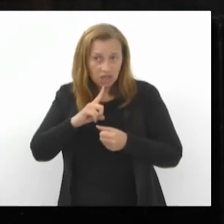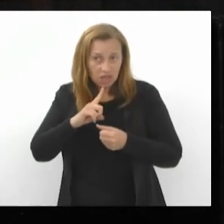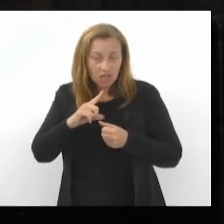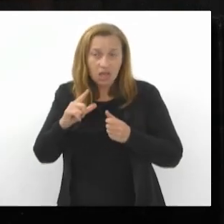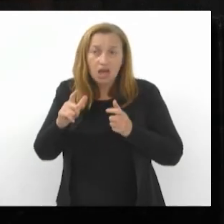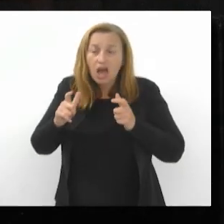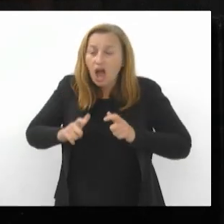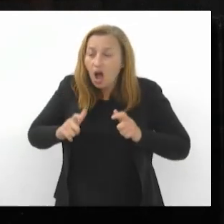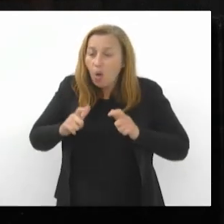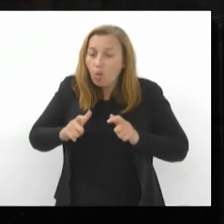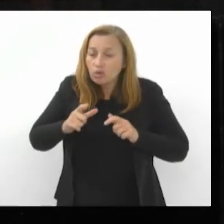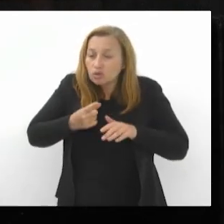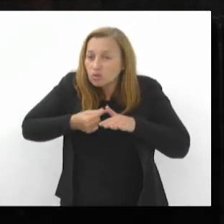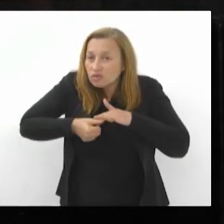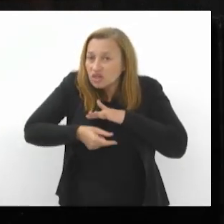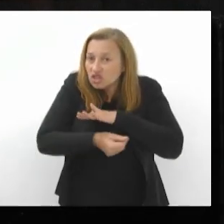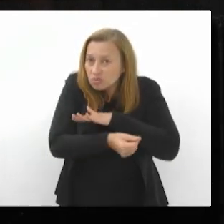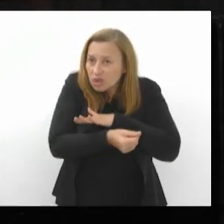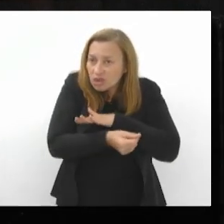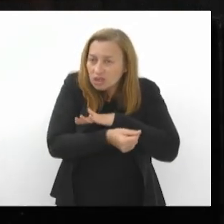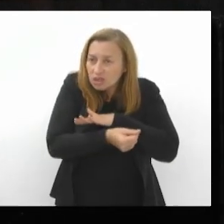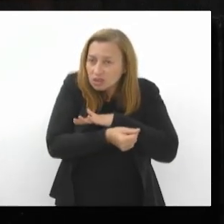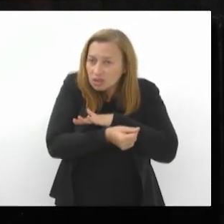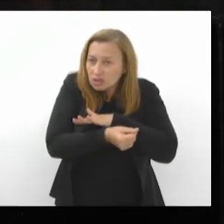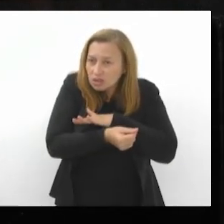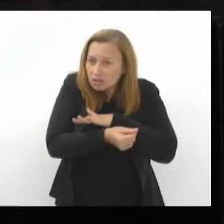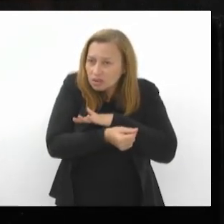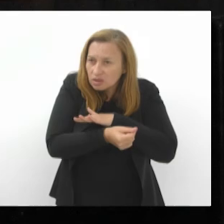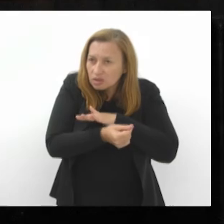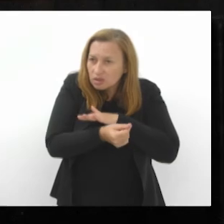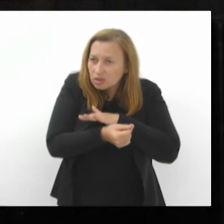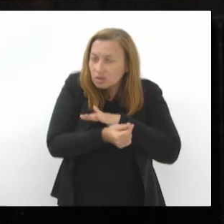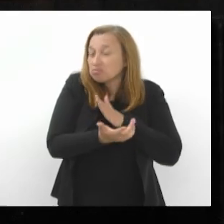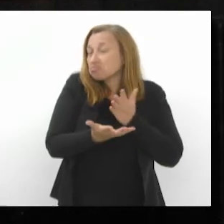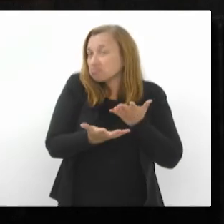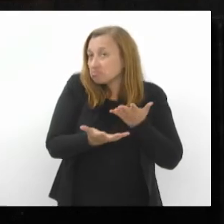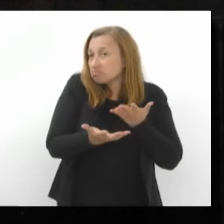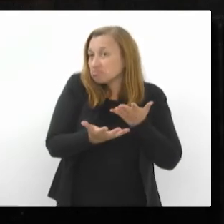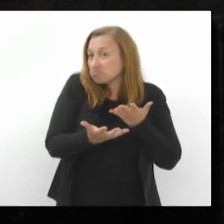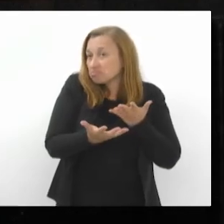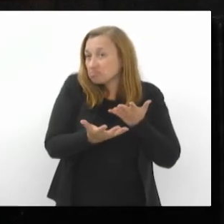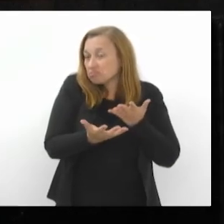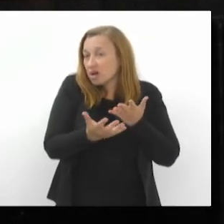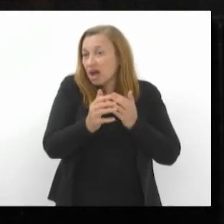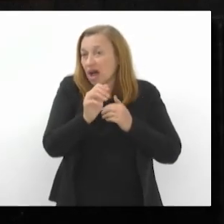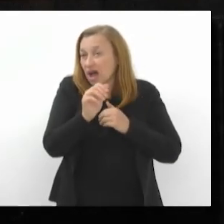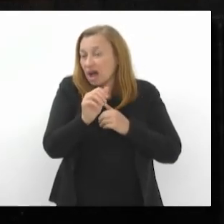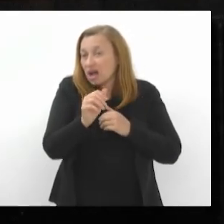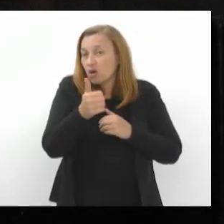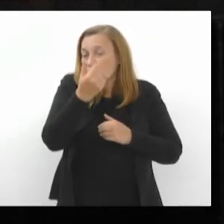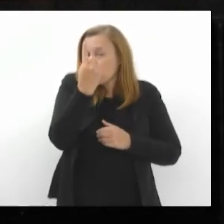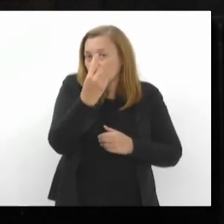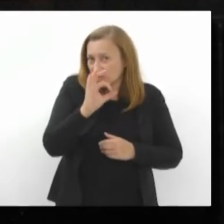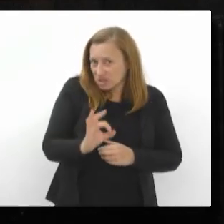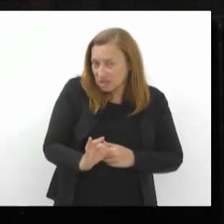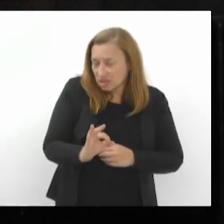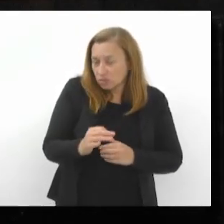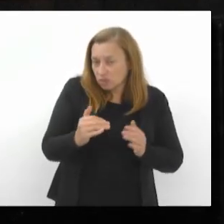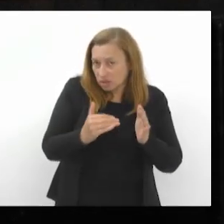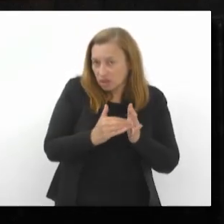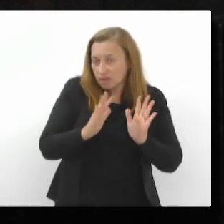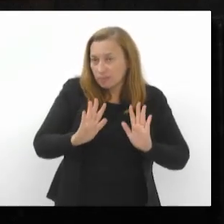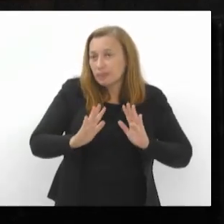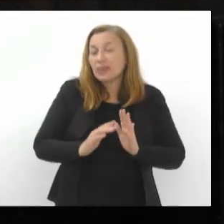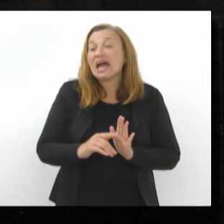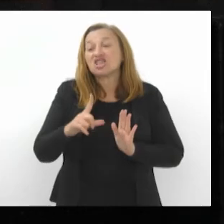aqueles investimentos para contabilizar como investimentos de até 1%,